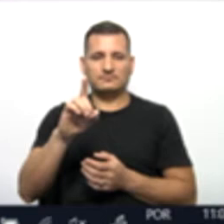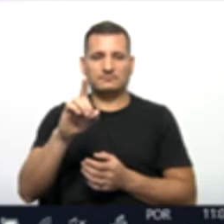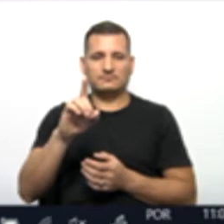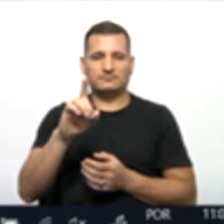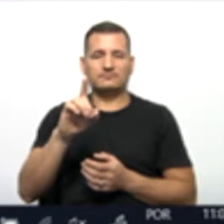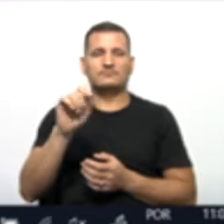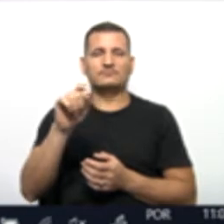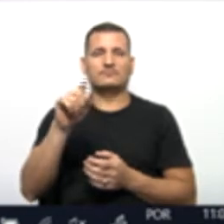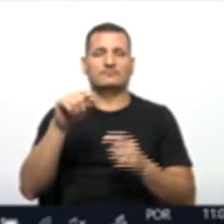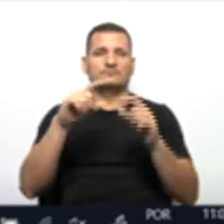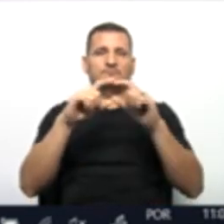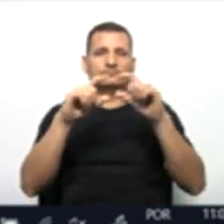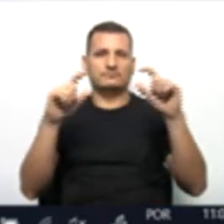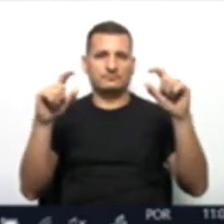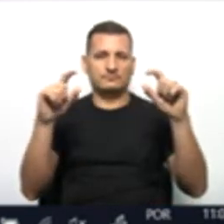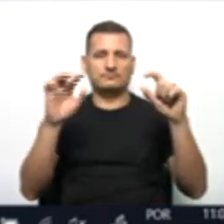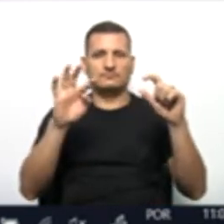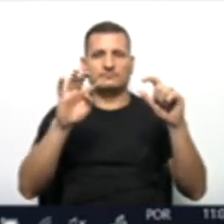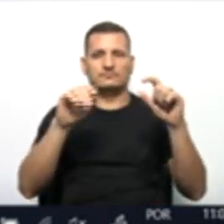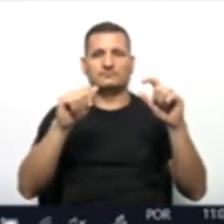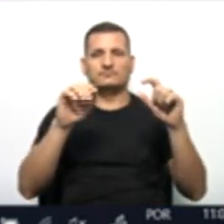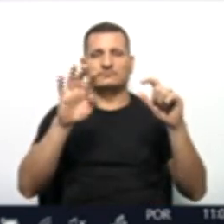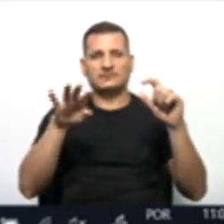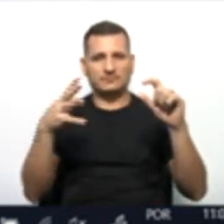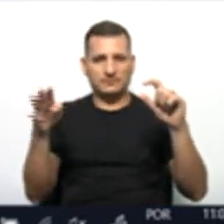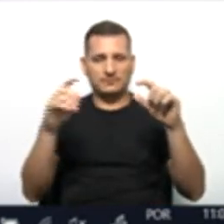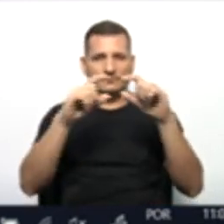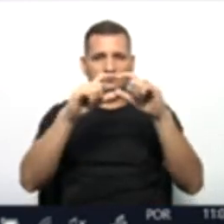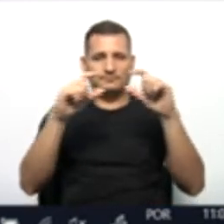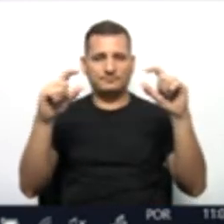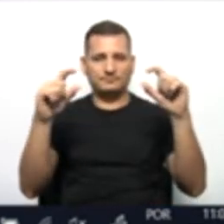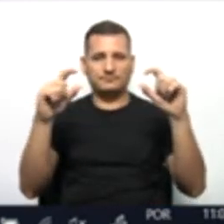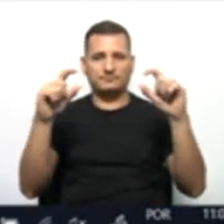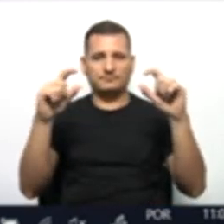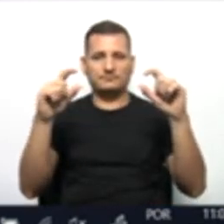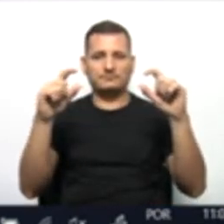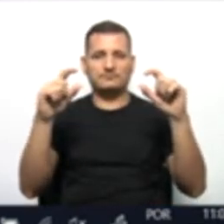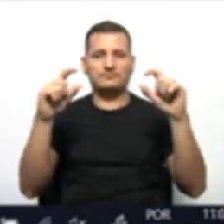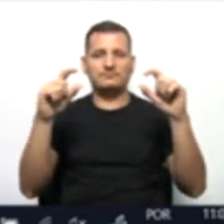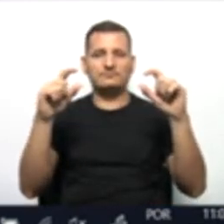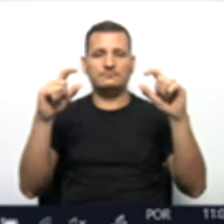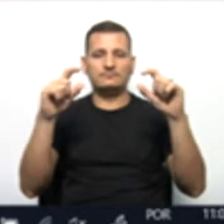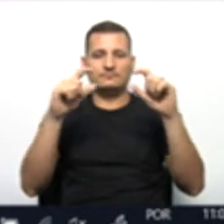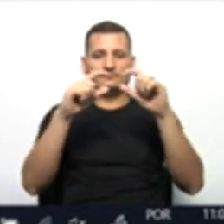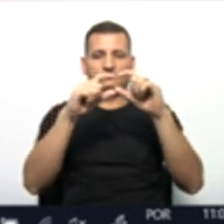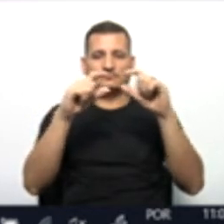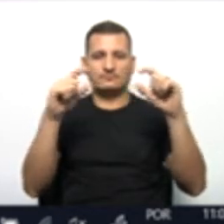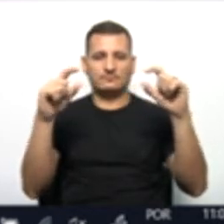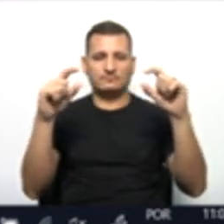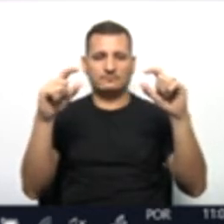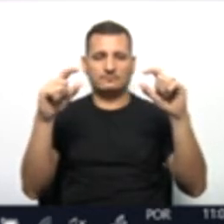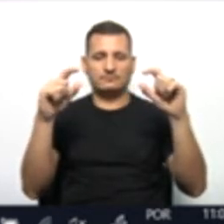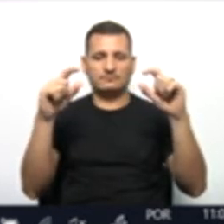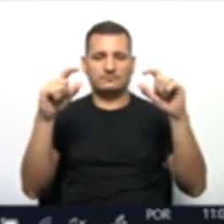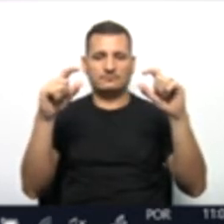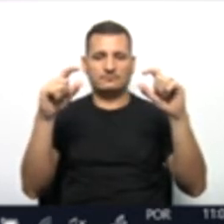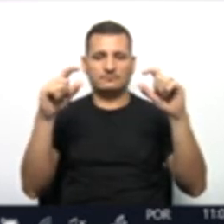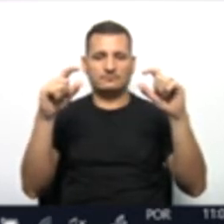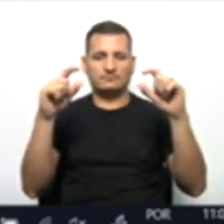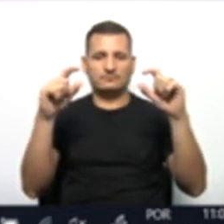cabeçalho da tabela então estou criando o cabeçalho da tabela que é isso aqui o preço ficar bonitinho assim